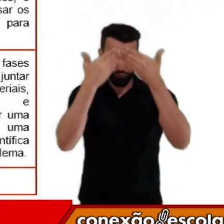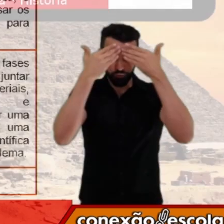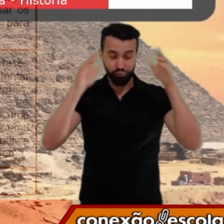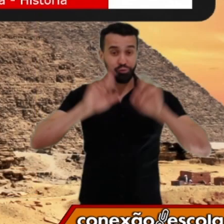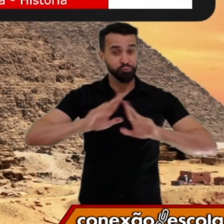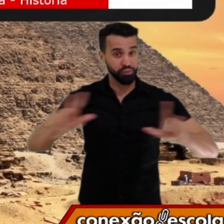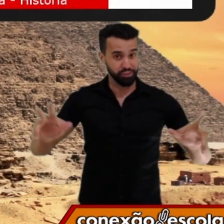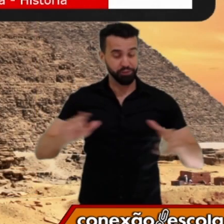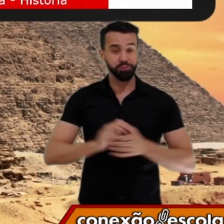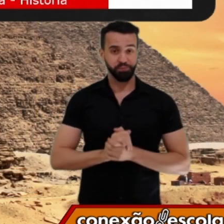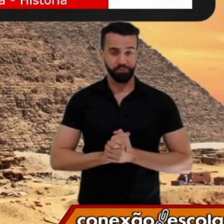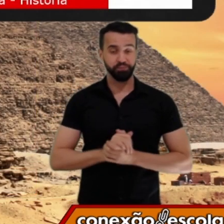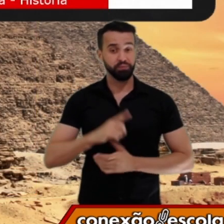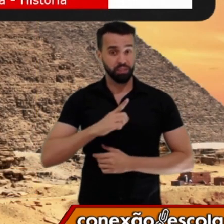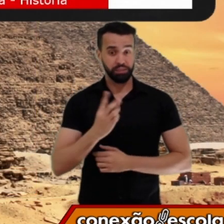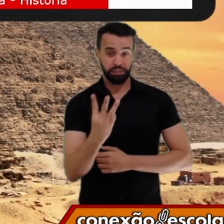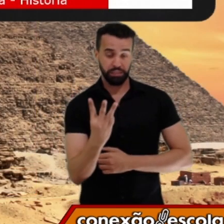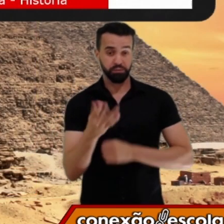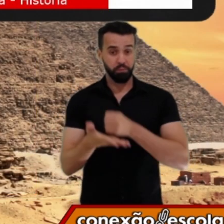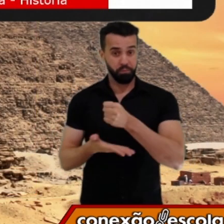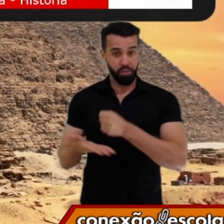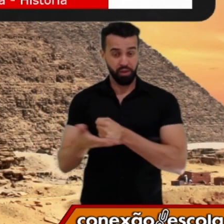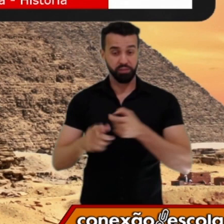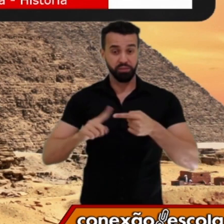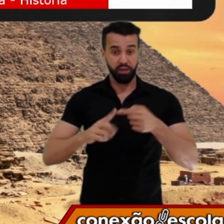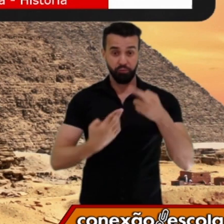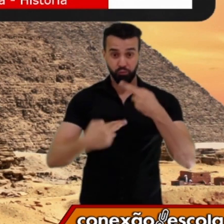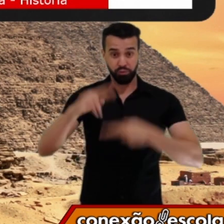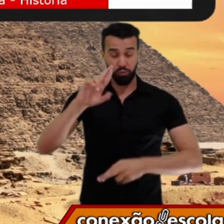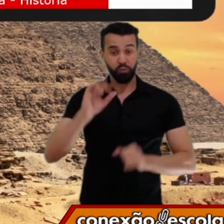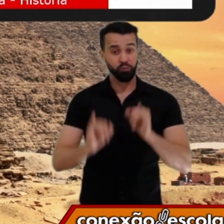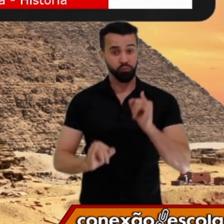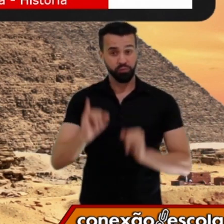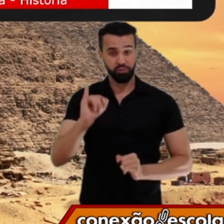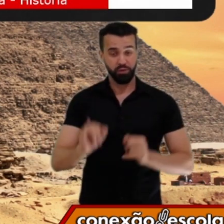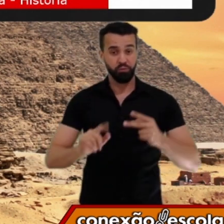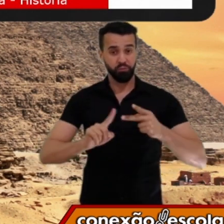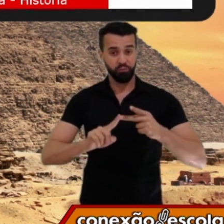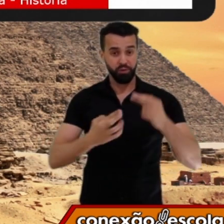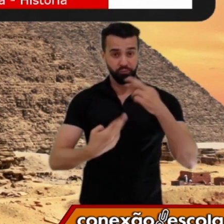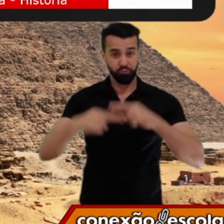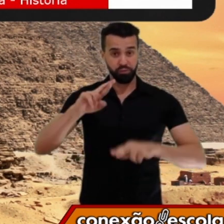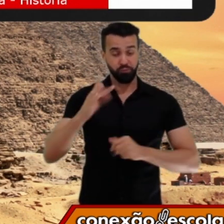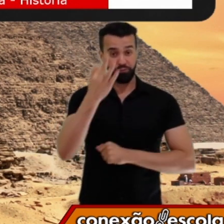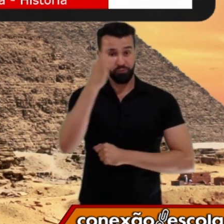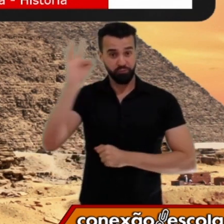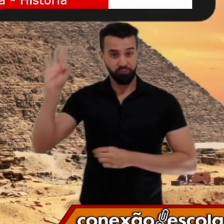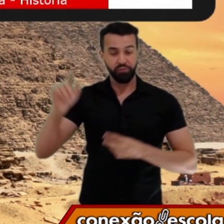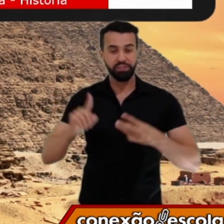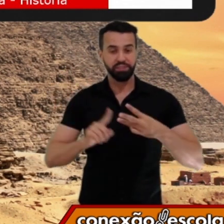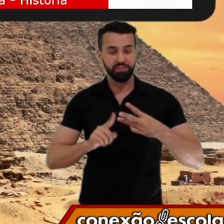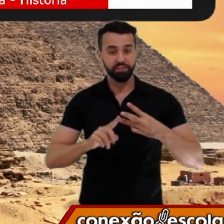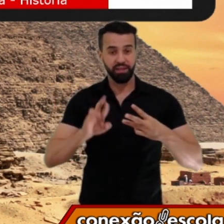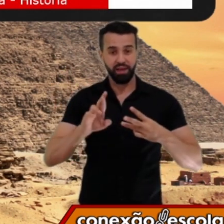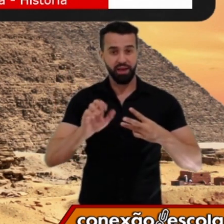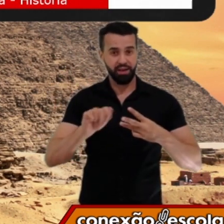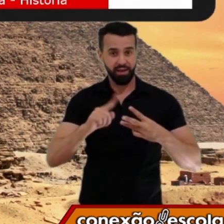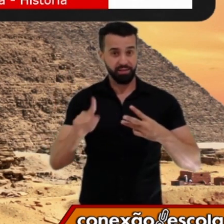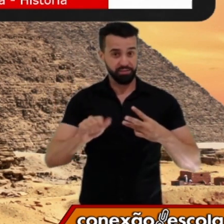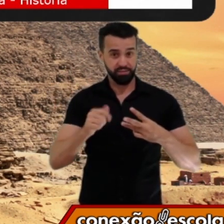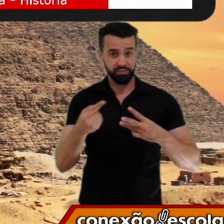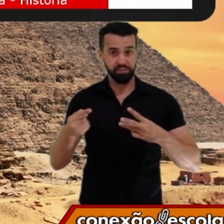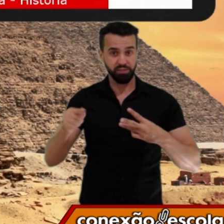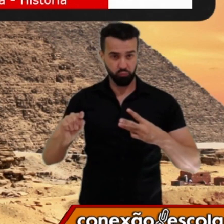para o surgimento da modernidade: Revolução Industrial, Revolução Francesa e a razão.